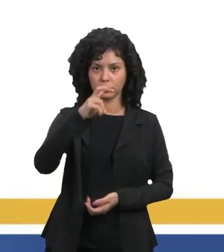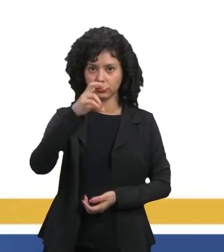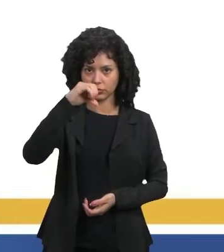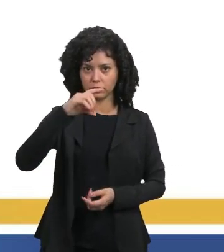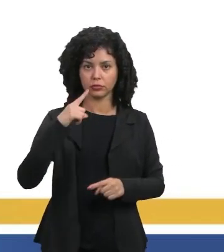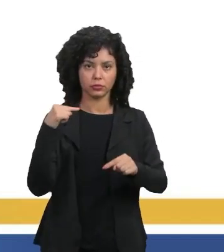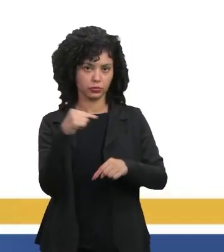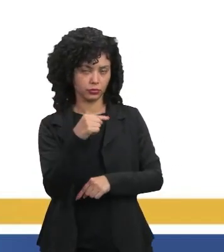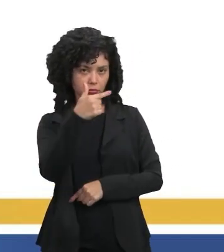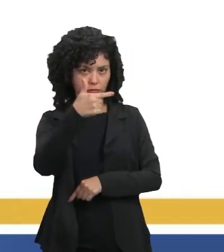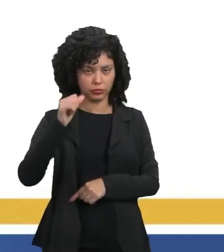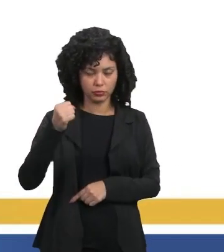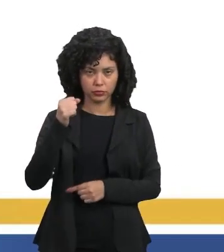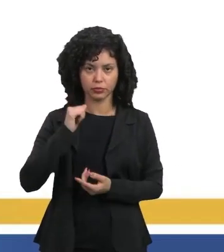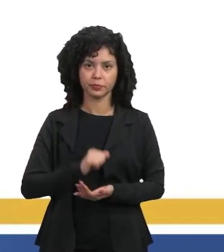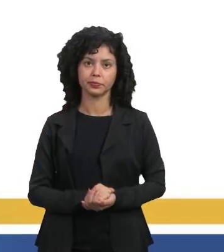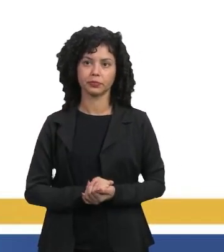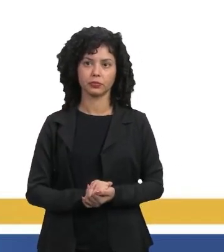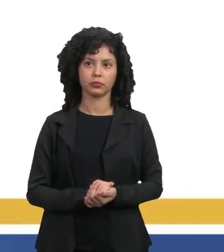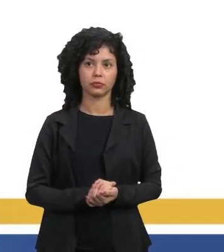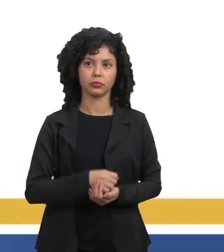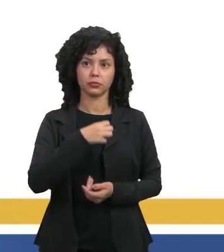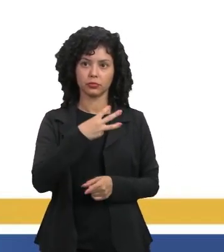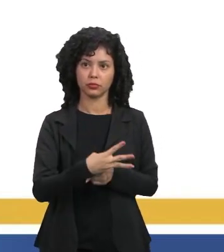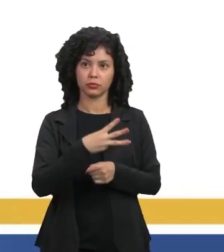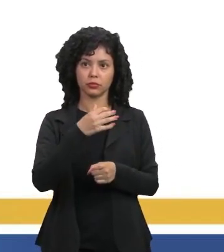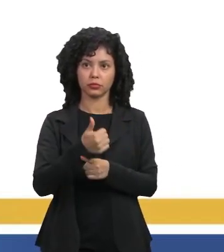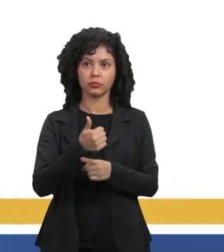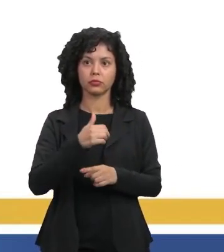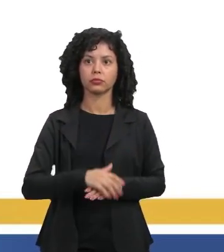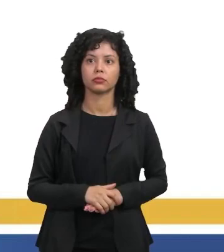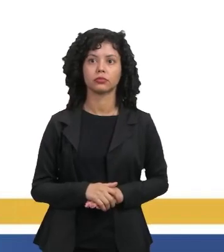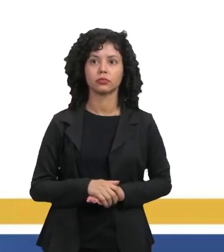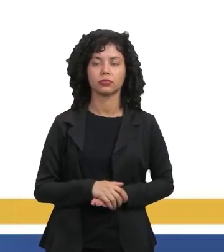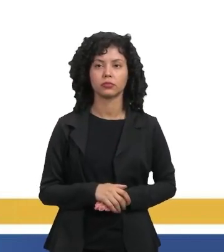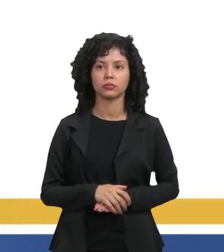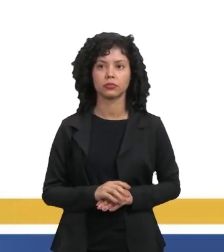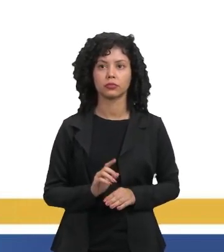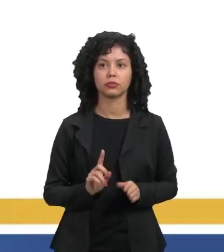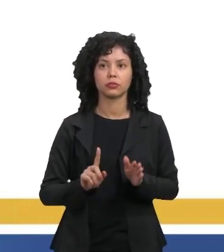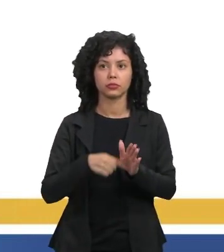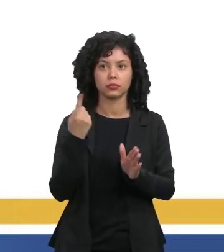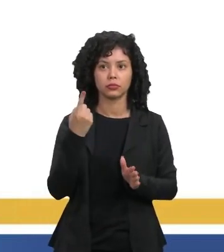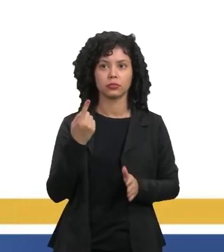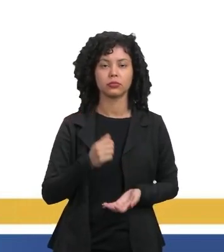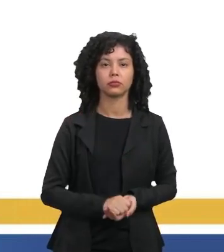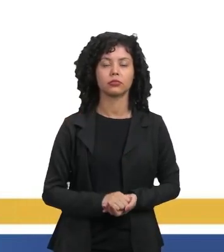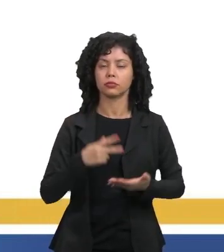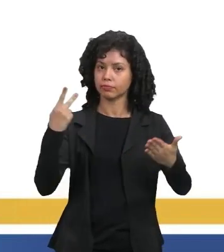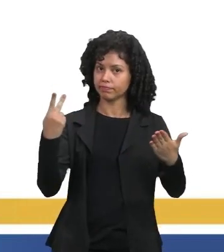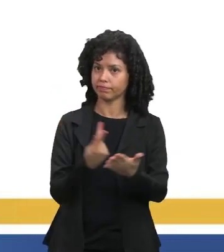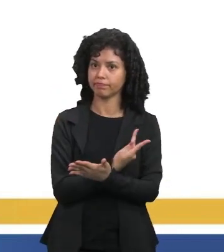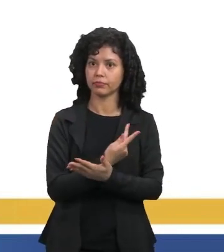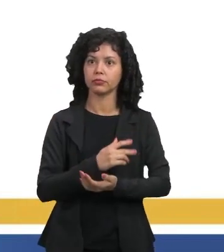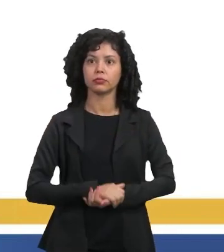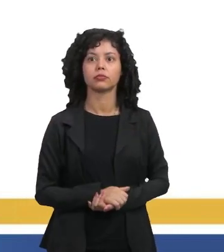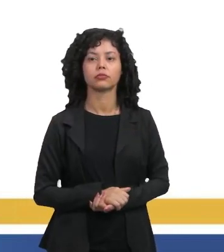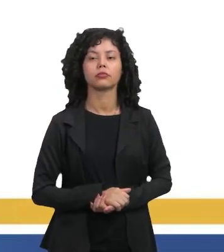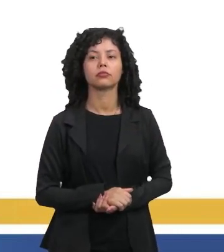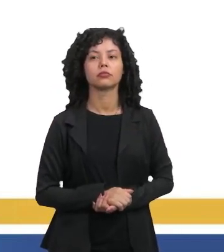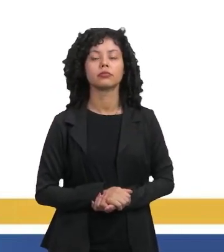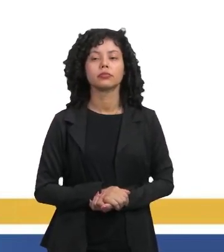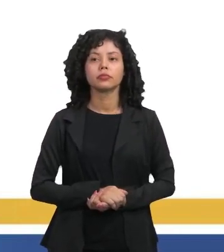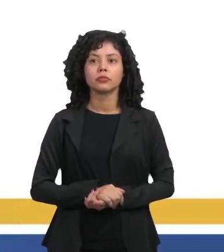menos 28. Está dando aí 31. Então, a gente já sabe que essa primeira assertiva aí, ela é errada.